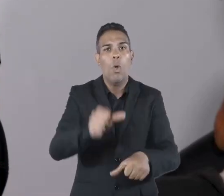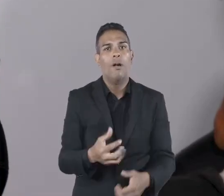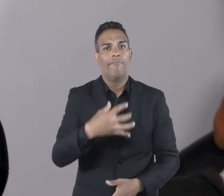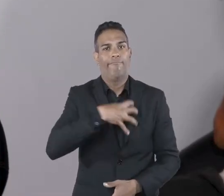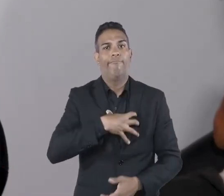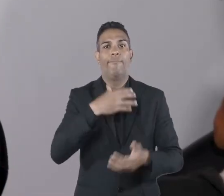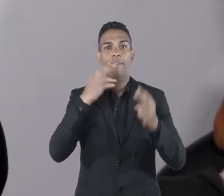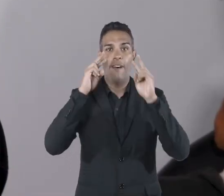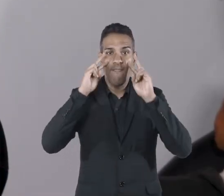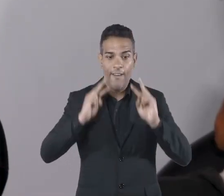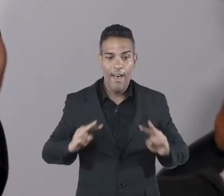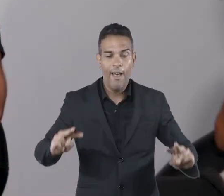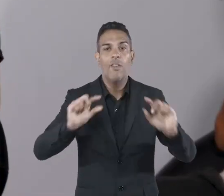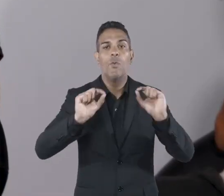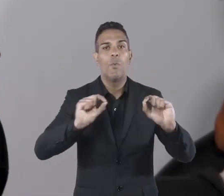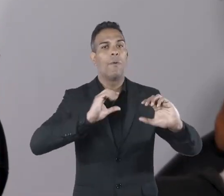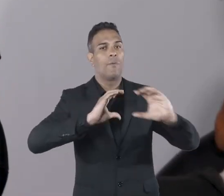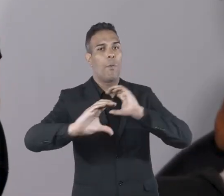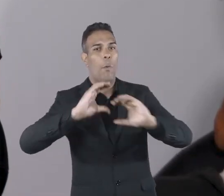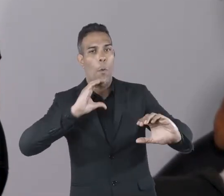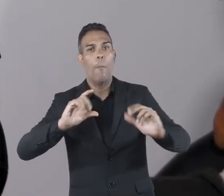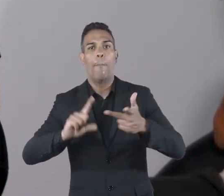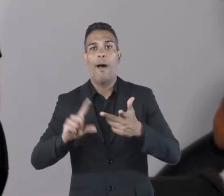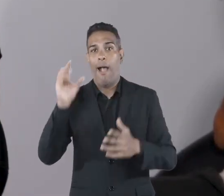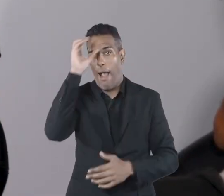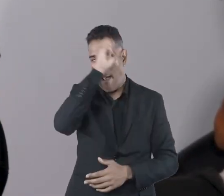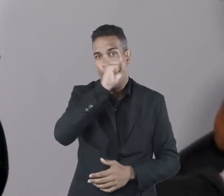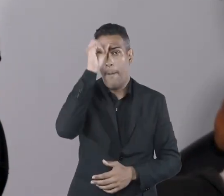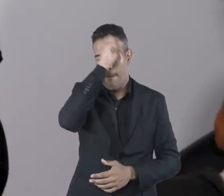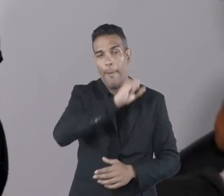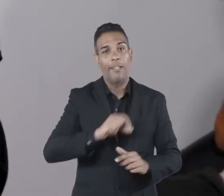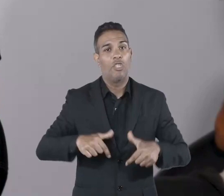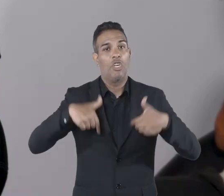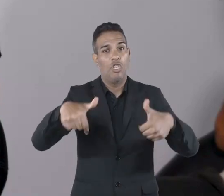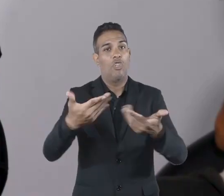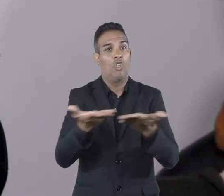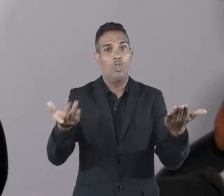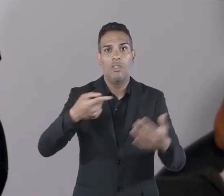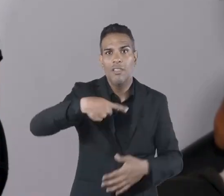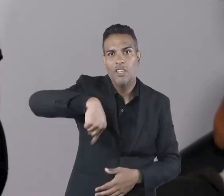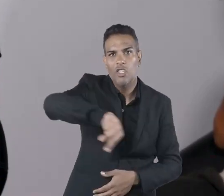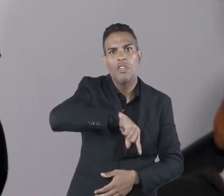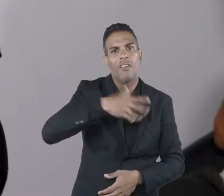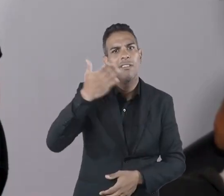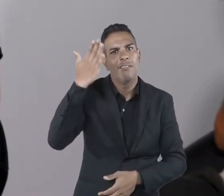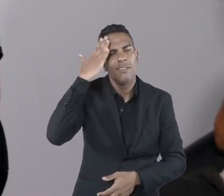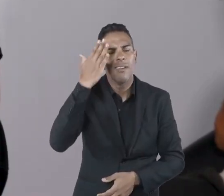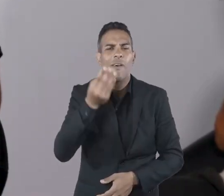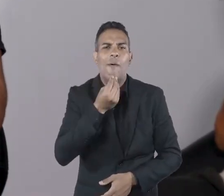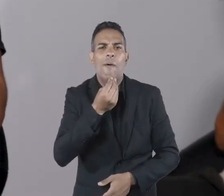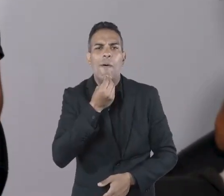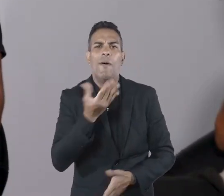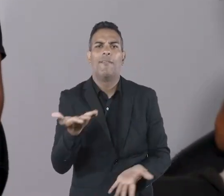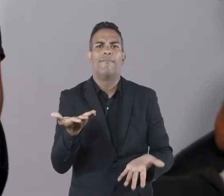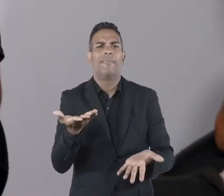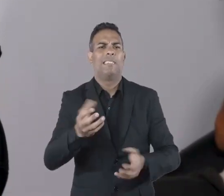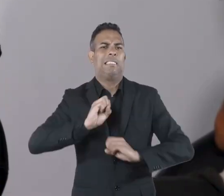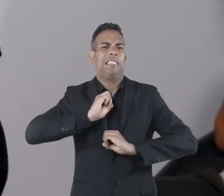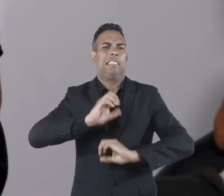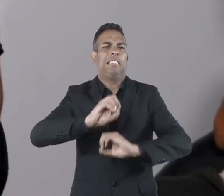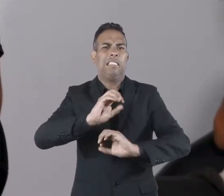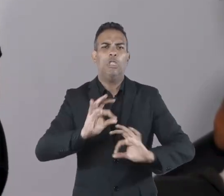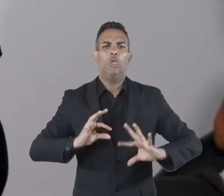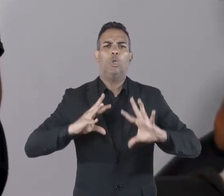que é de quebrar estereótipos. Então a gente parte de perspectivas comunicativas, de uma aprendizagem ativa, porque a gente não